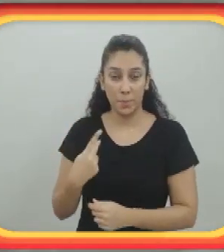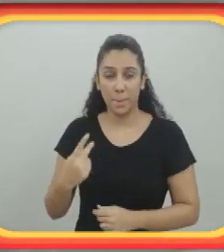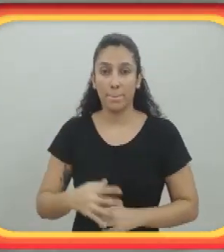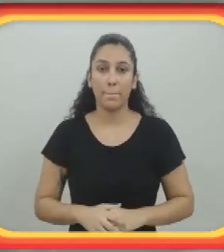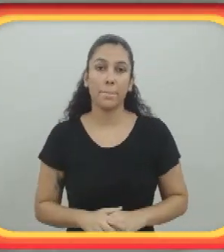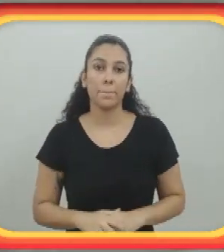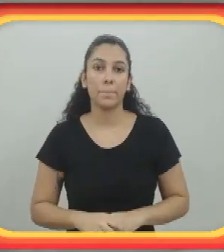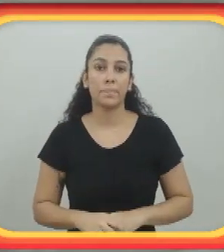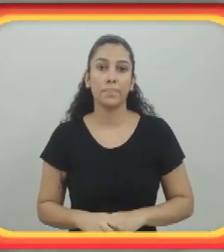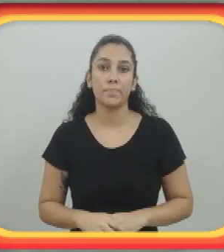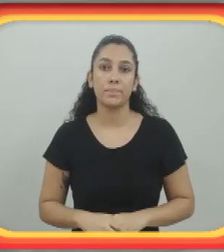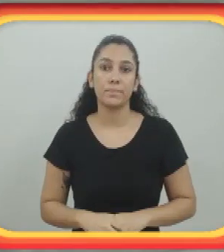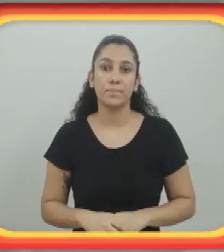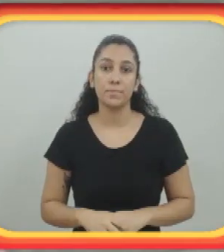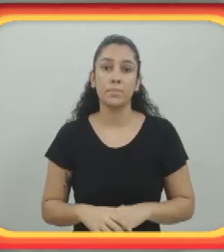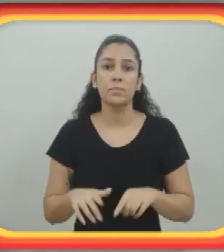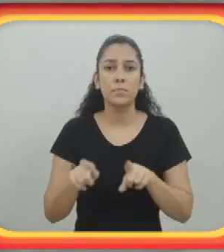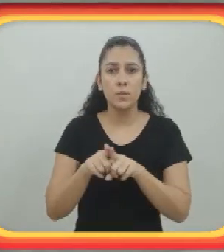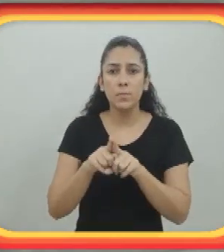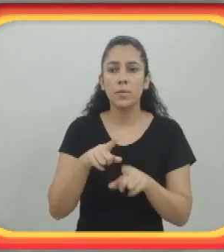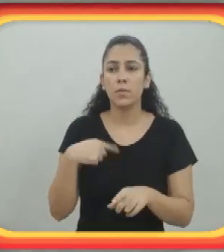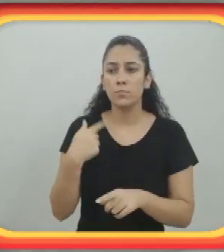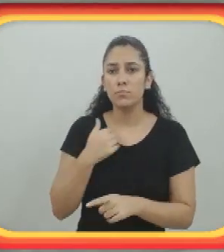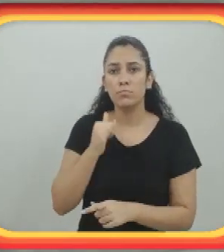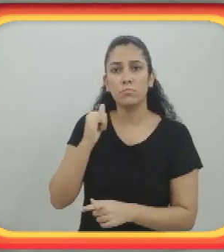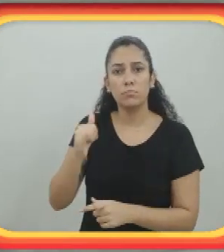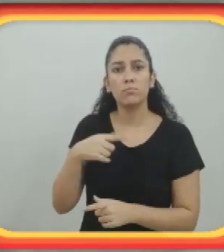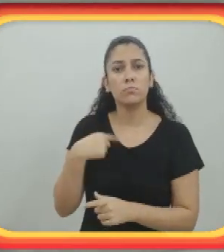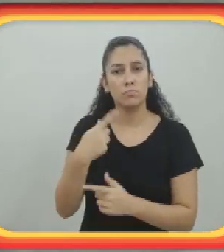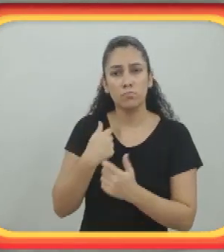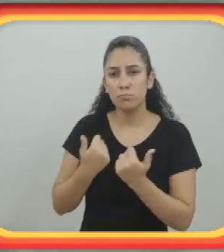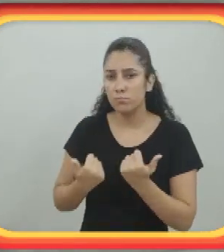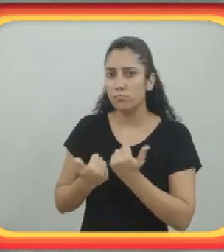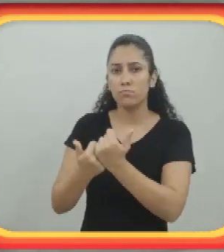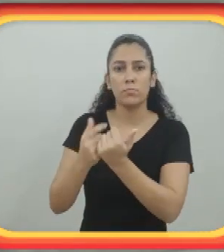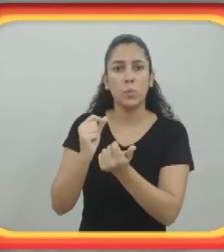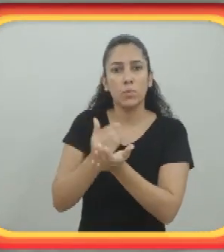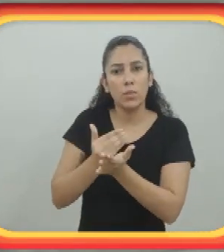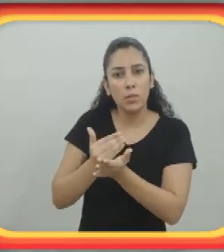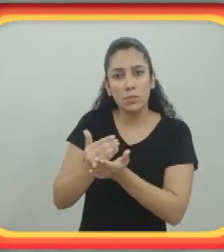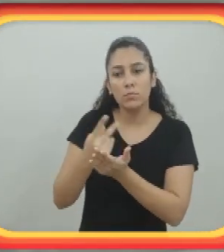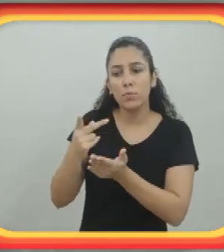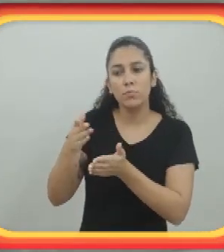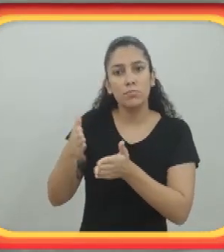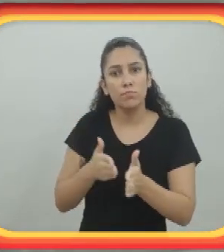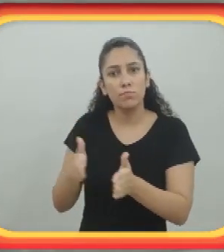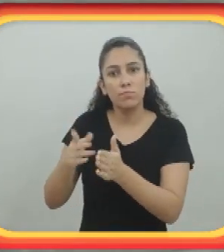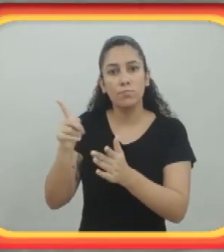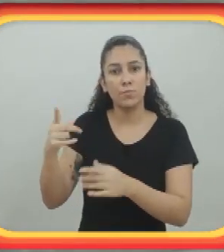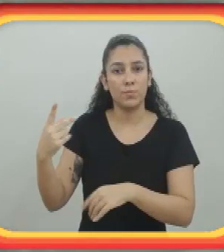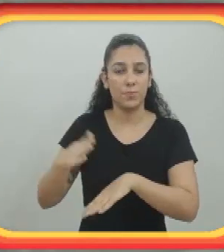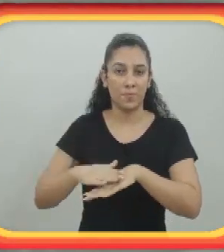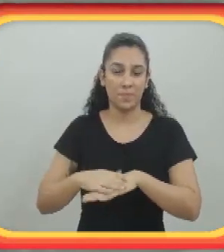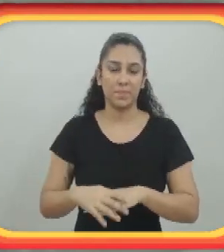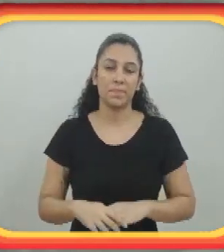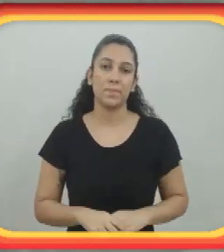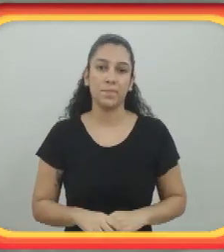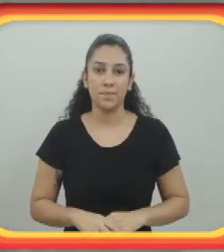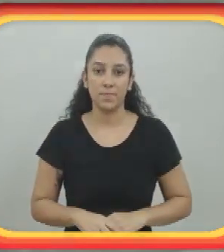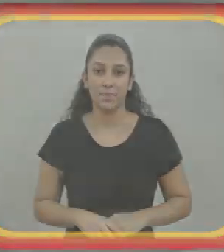A gente estava conversando sobre eu entrar com ele, então ele teria, vamos dizer assim, um suporte, né, inicial para